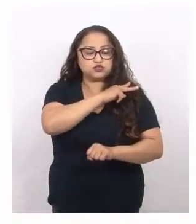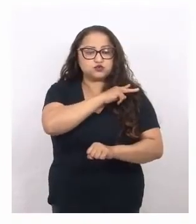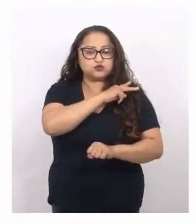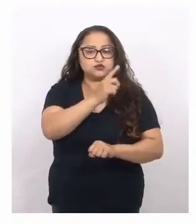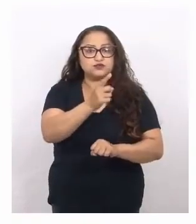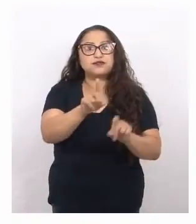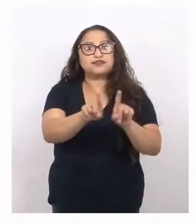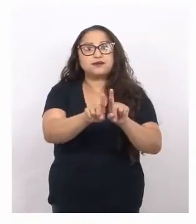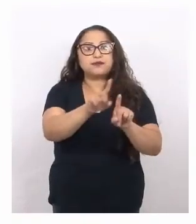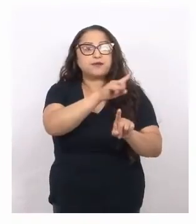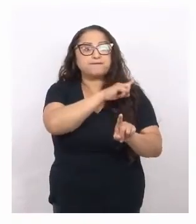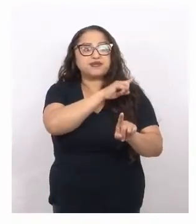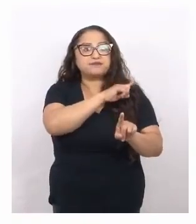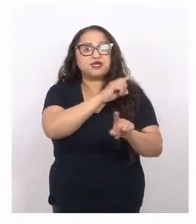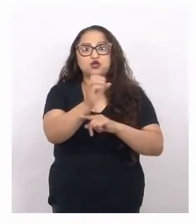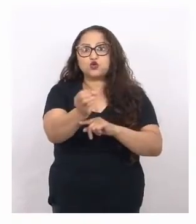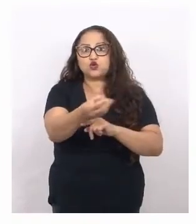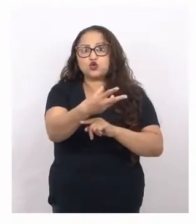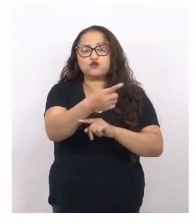série apenas no novo ensino médio.